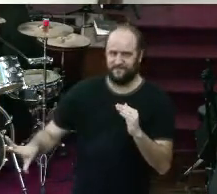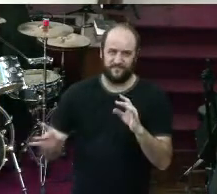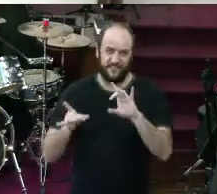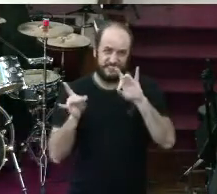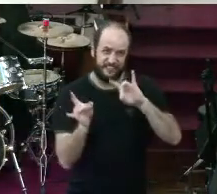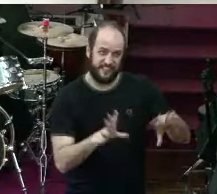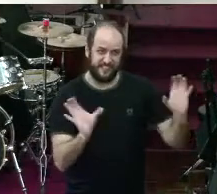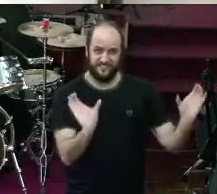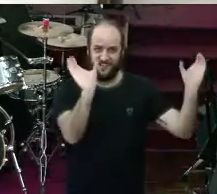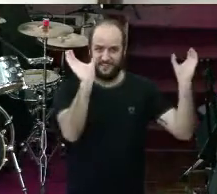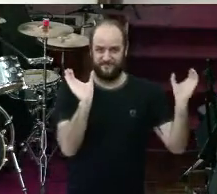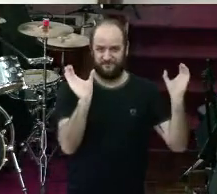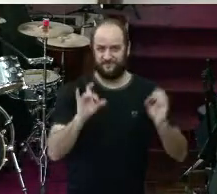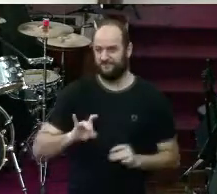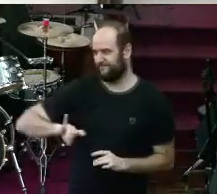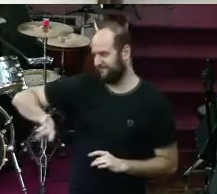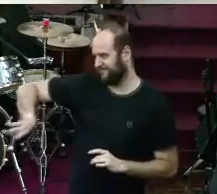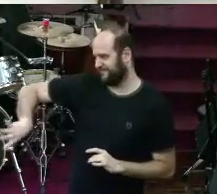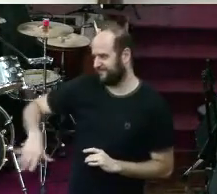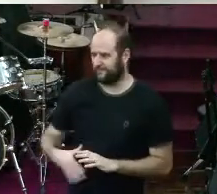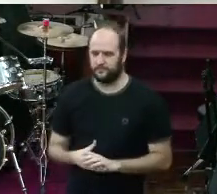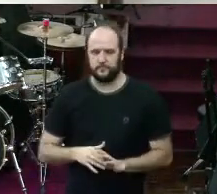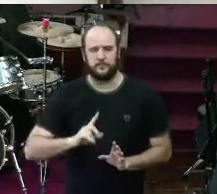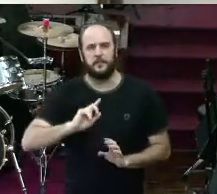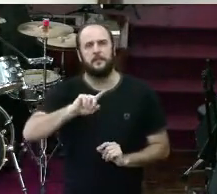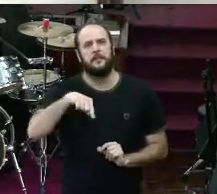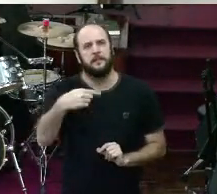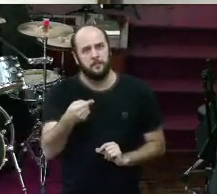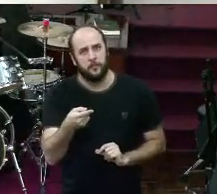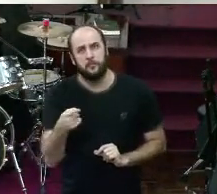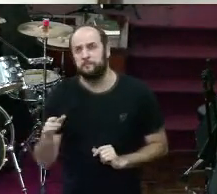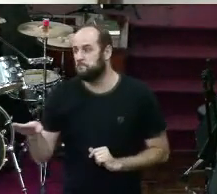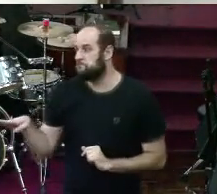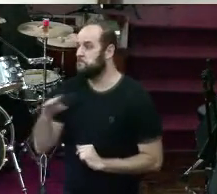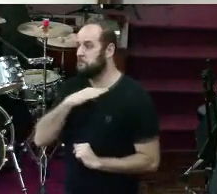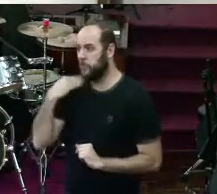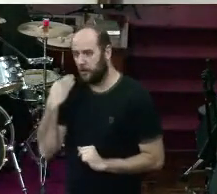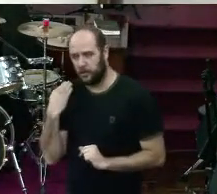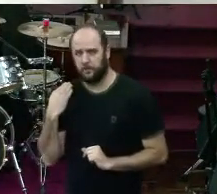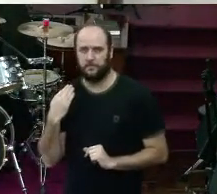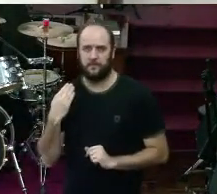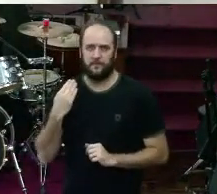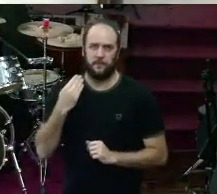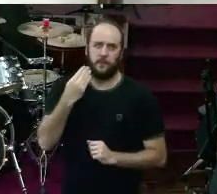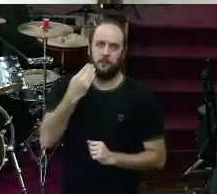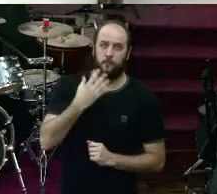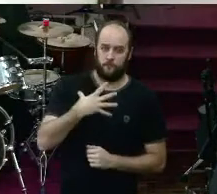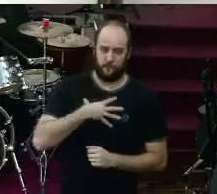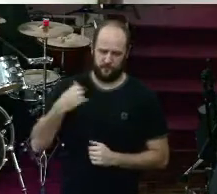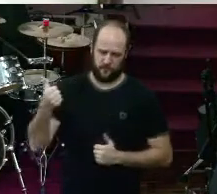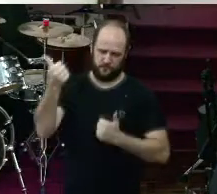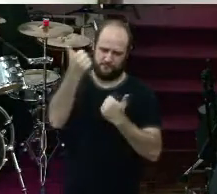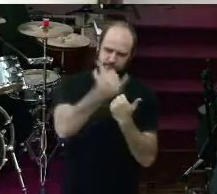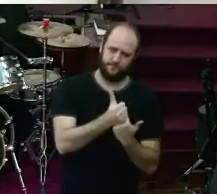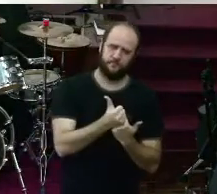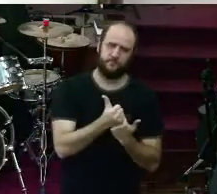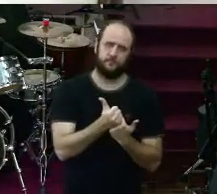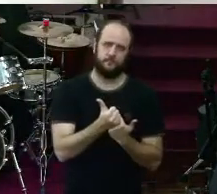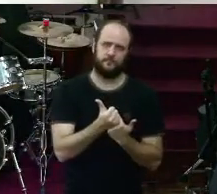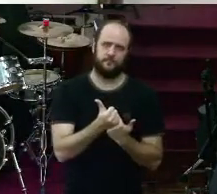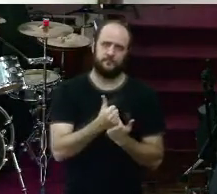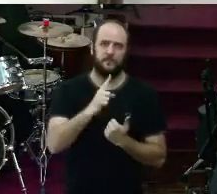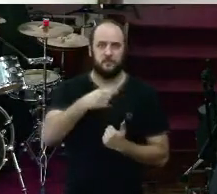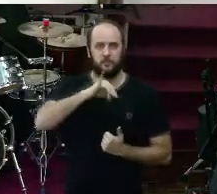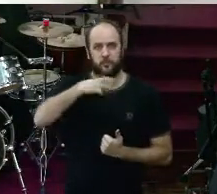depois, seu filho Jotão, após a morte de Uzias, vai assumir o reinado. Nós sabemos que depois de Jotão